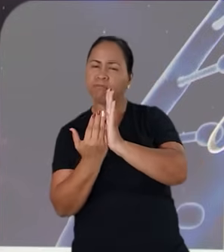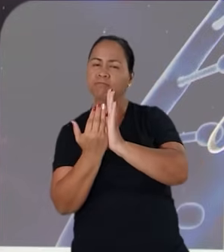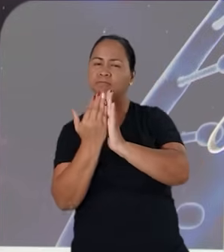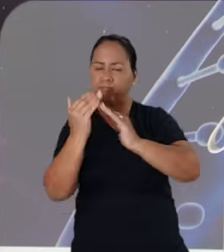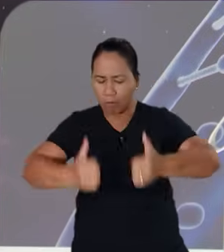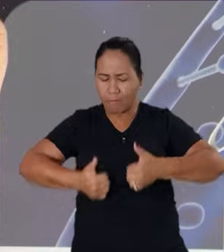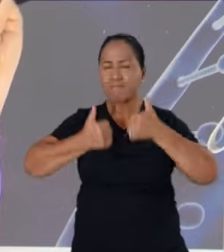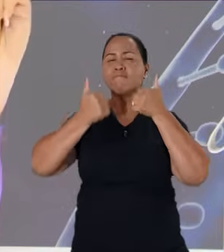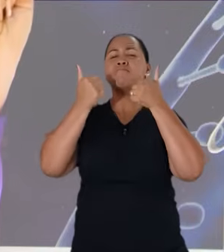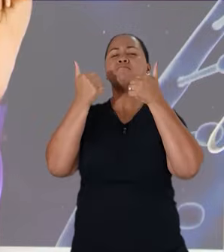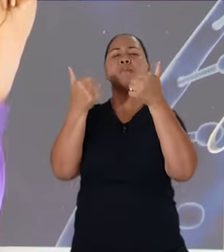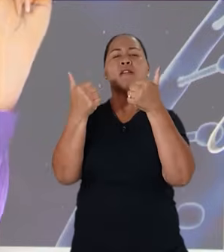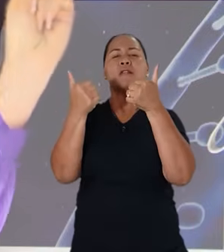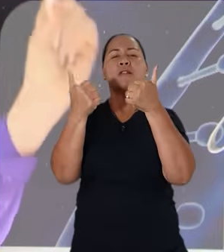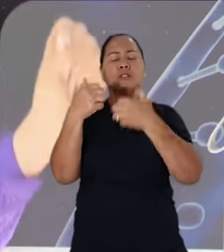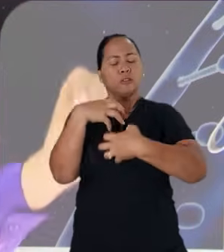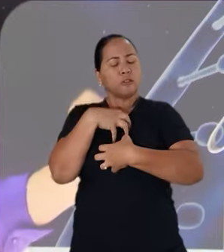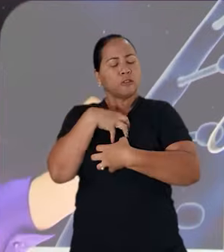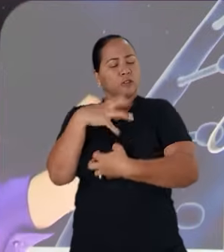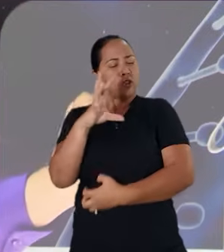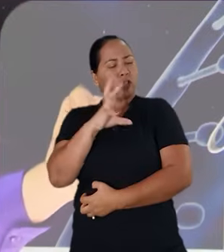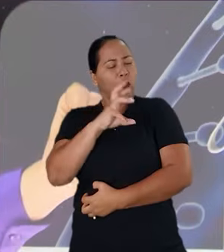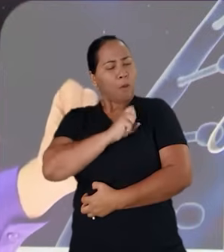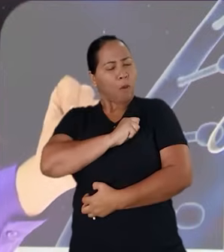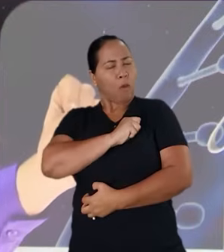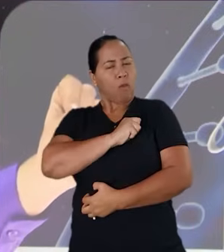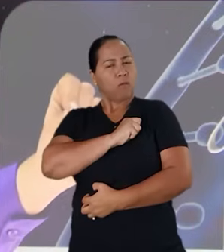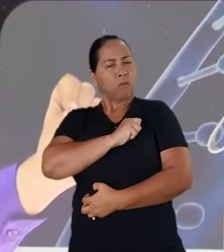merecimento, toda vez que eu quero aumentar o meu nível